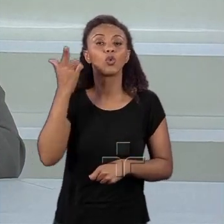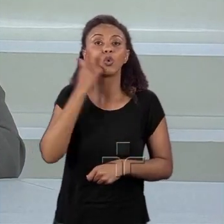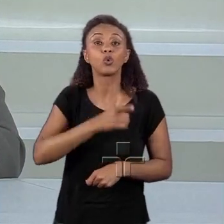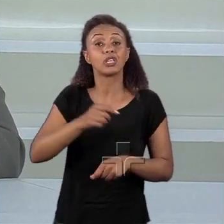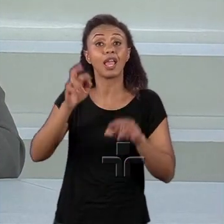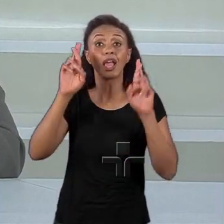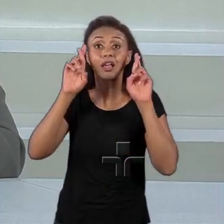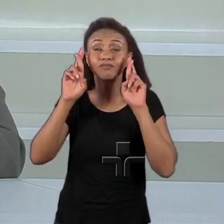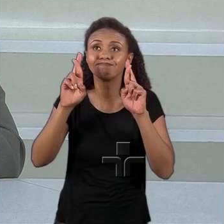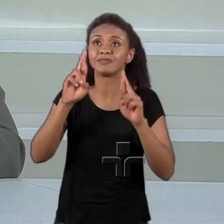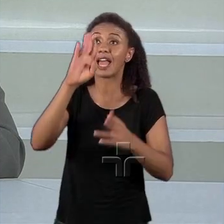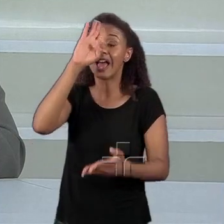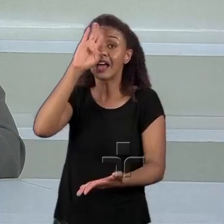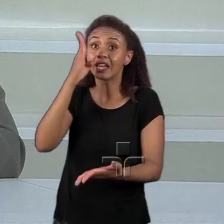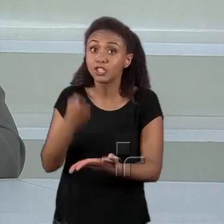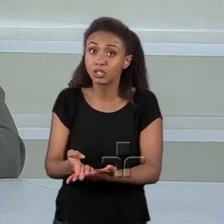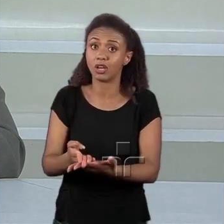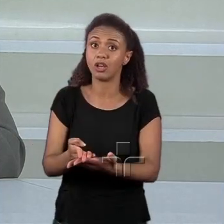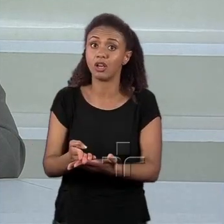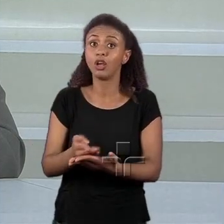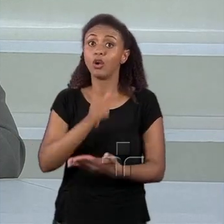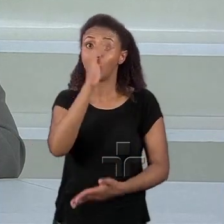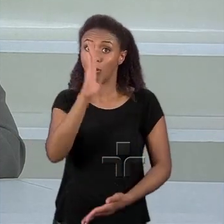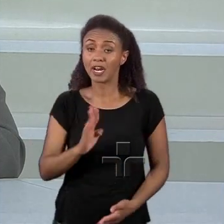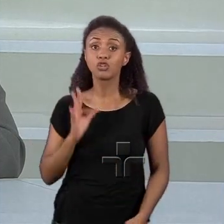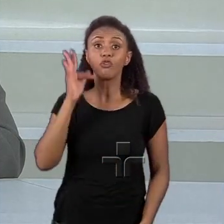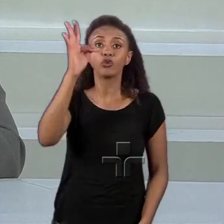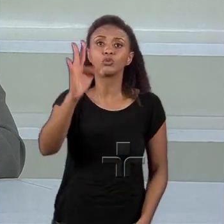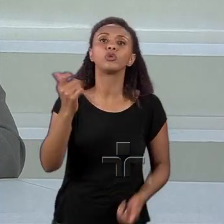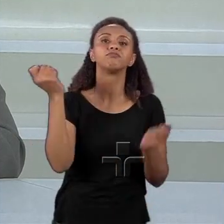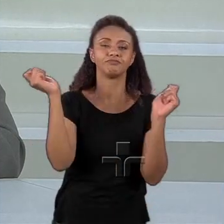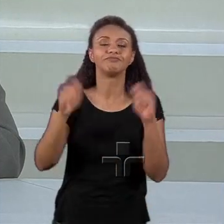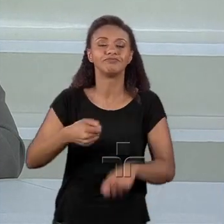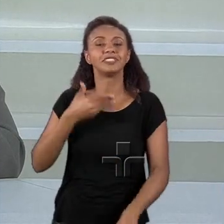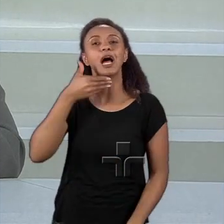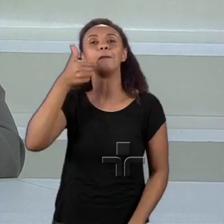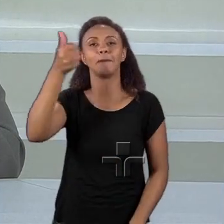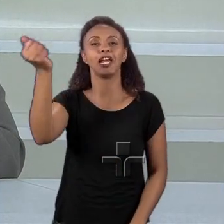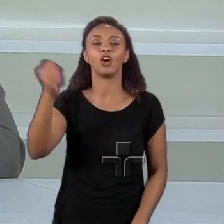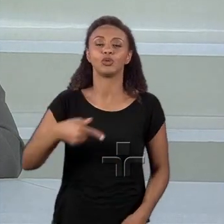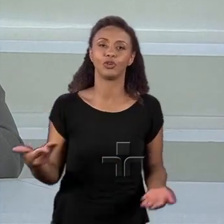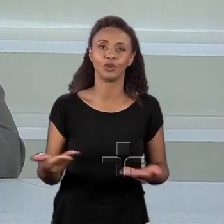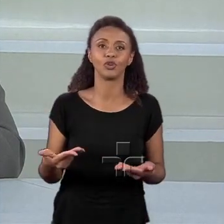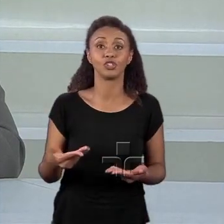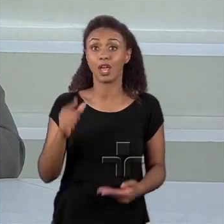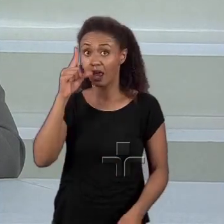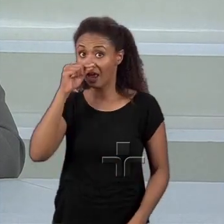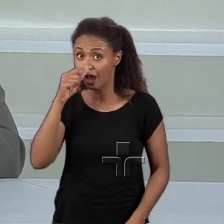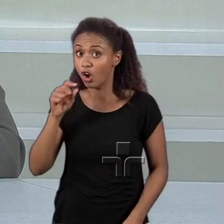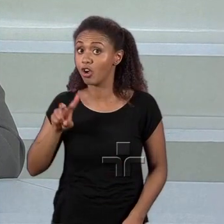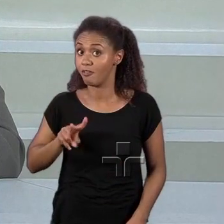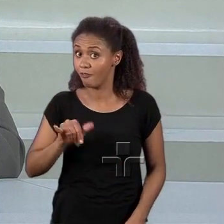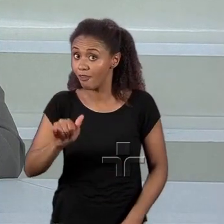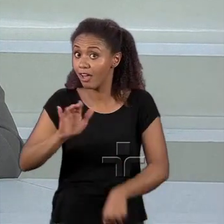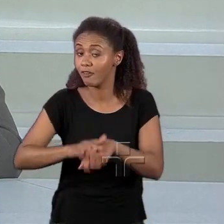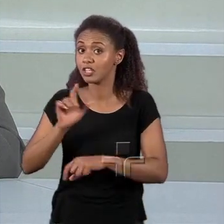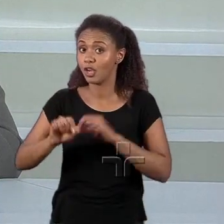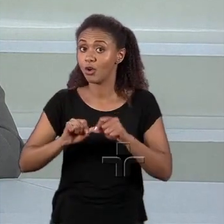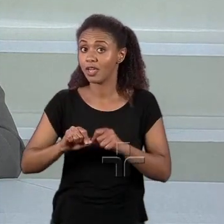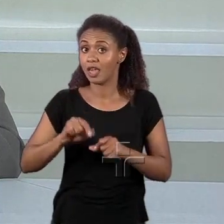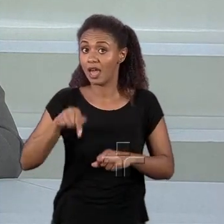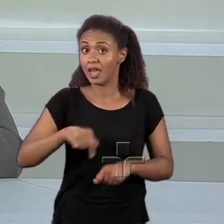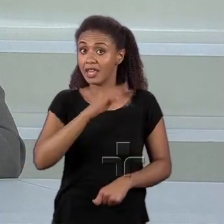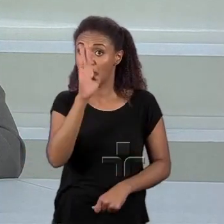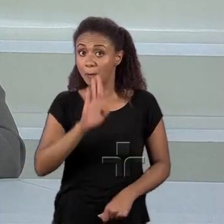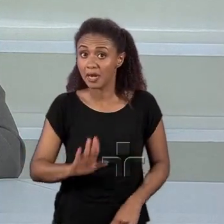crer que o futuro para o Brasil será muito melhor do que hoje, porque Geraldo Alckmin fará do Brasil um canteiro de